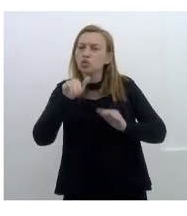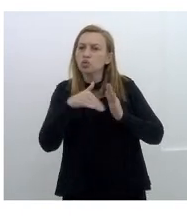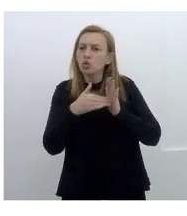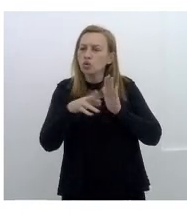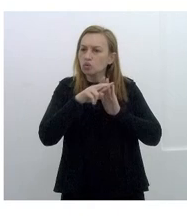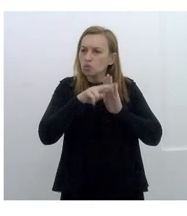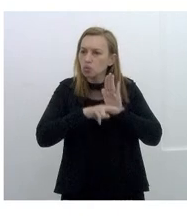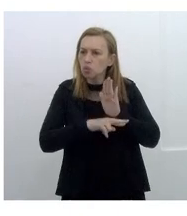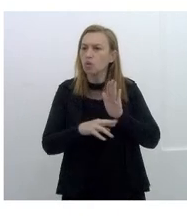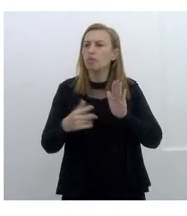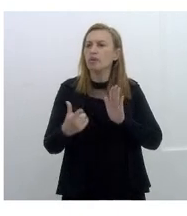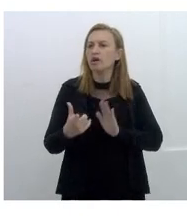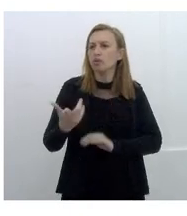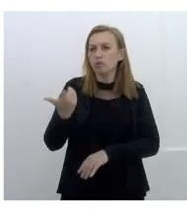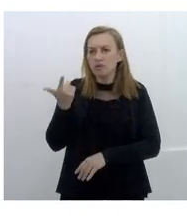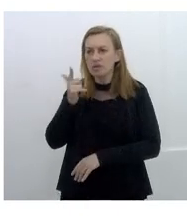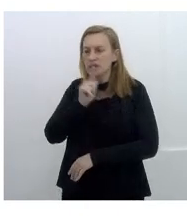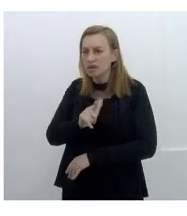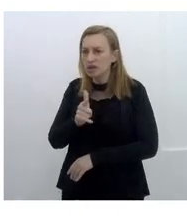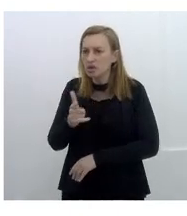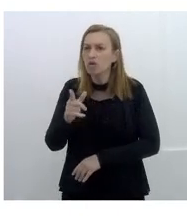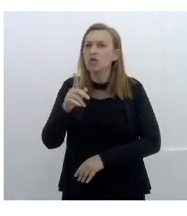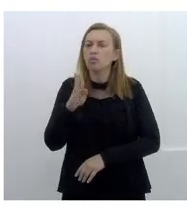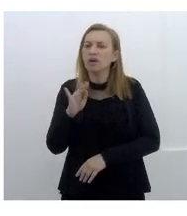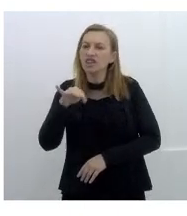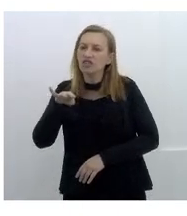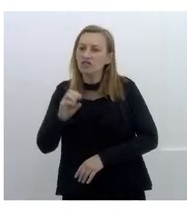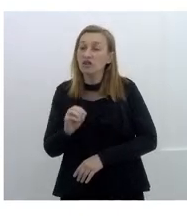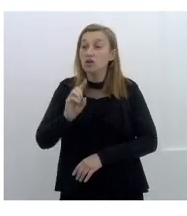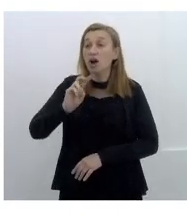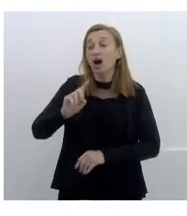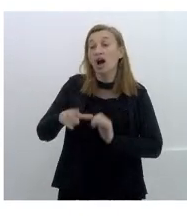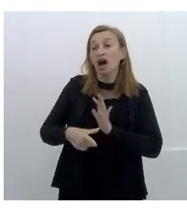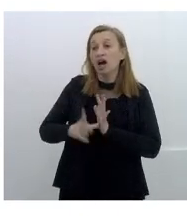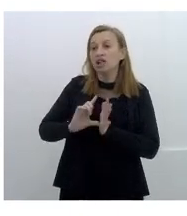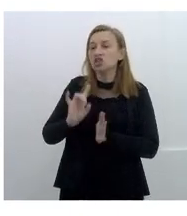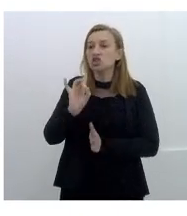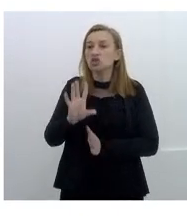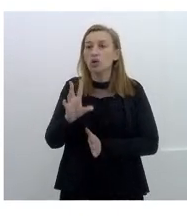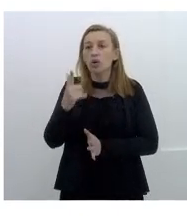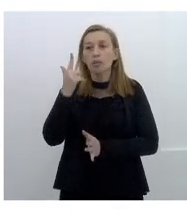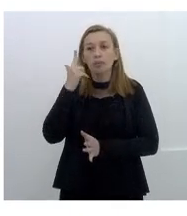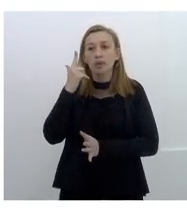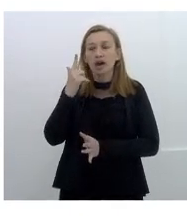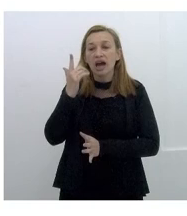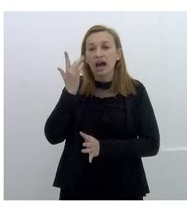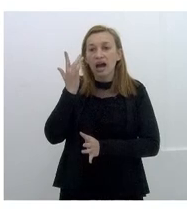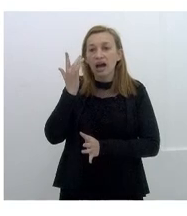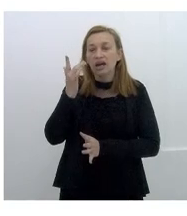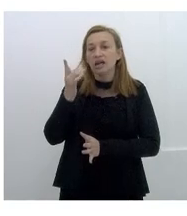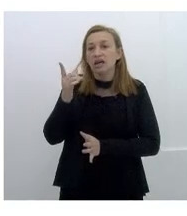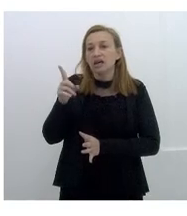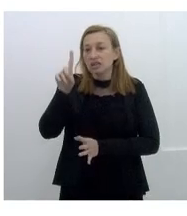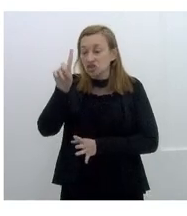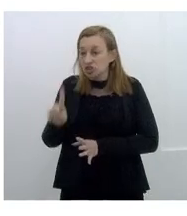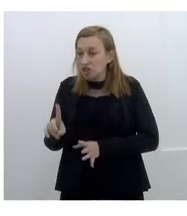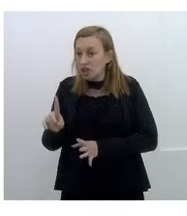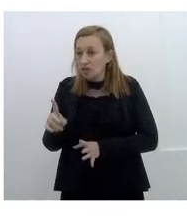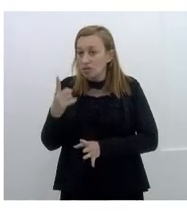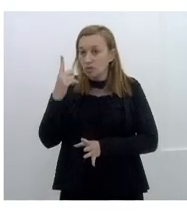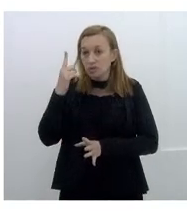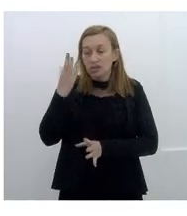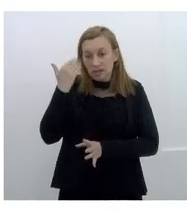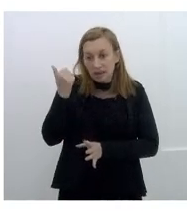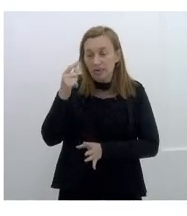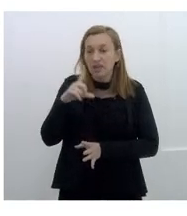para ter direito ao benefício antes de você só tem expectativa de direito isso eu não sou jurista não sou